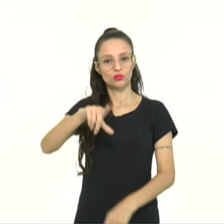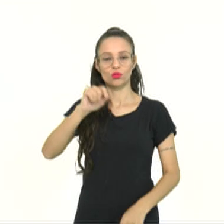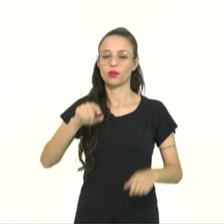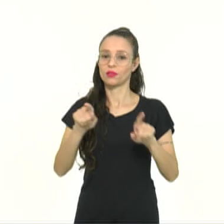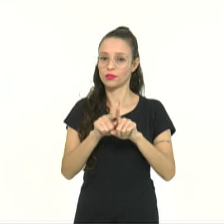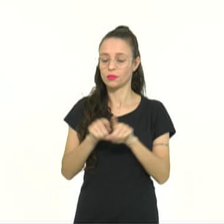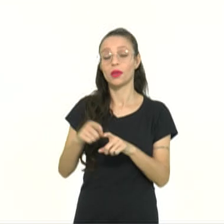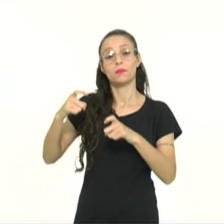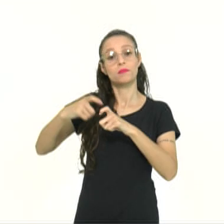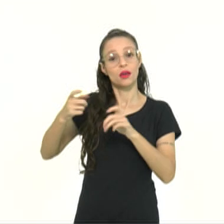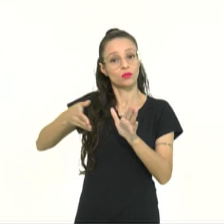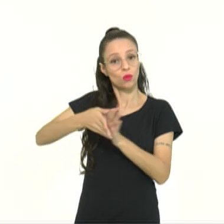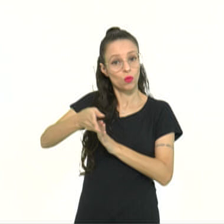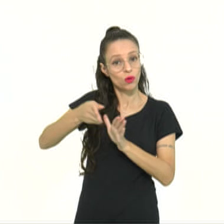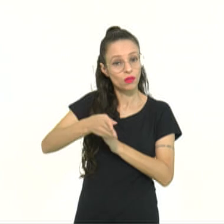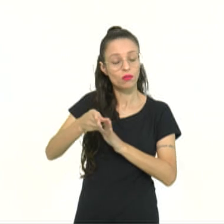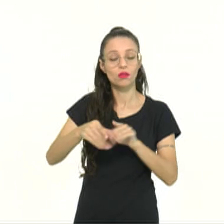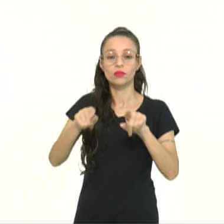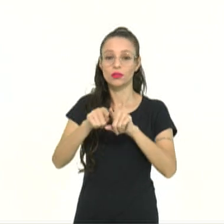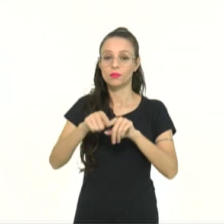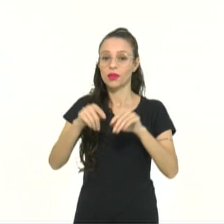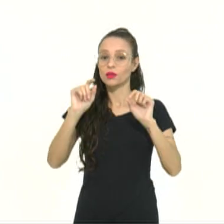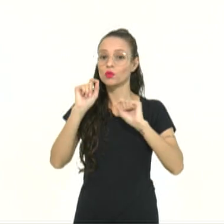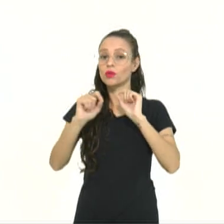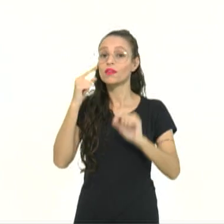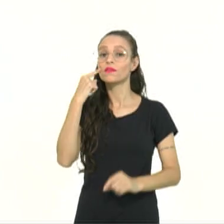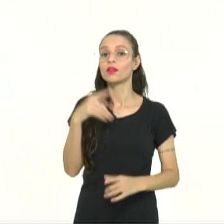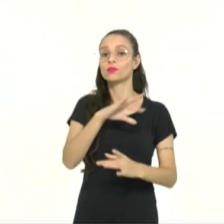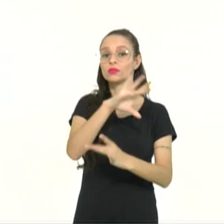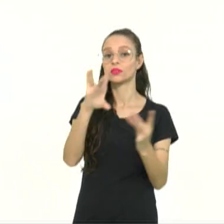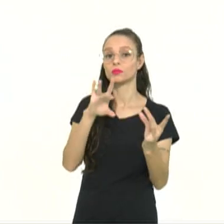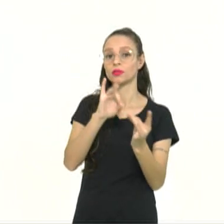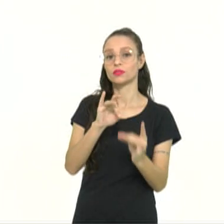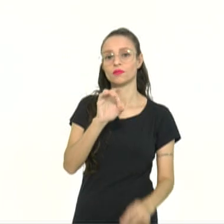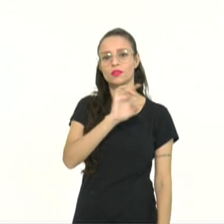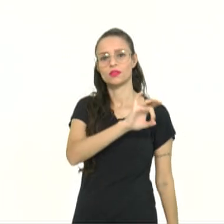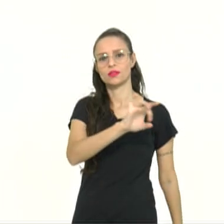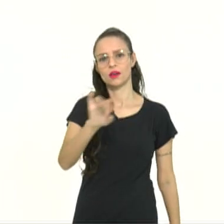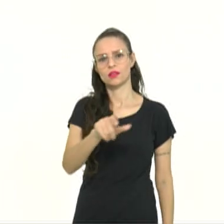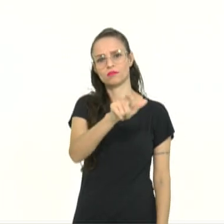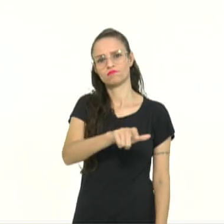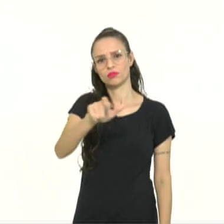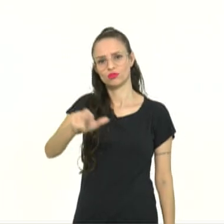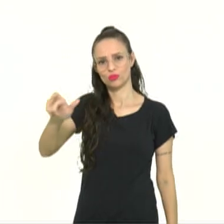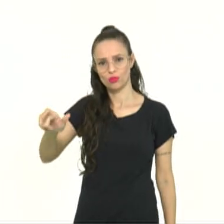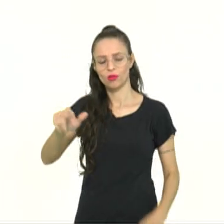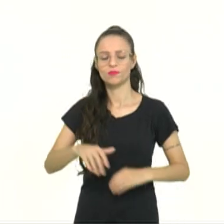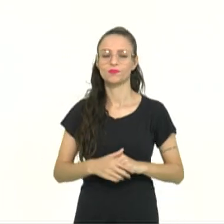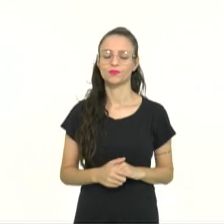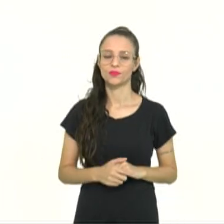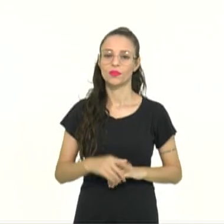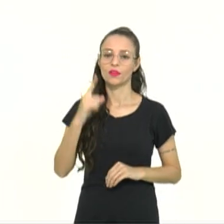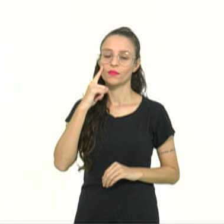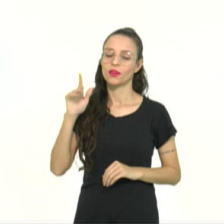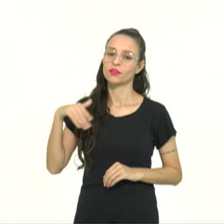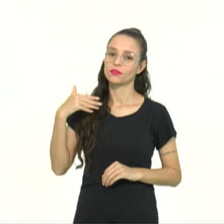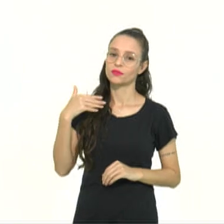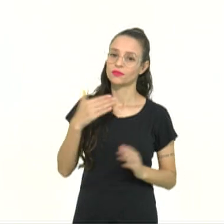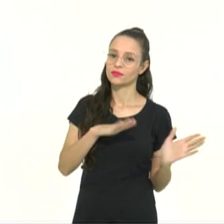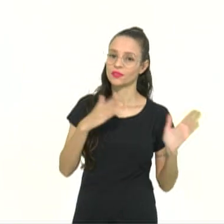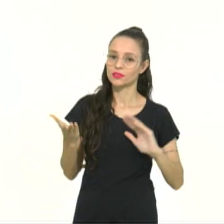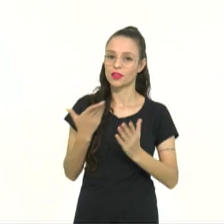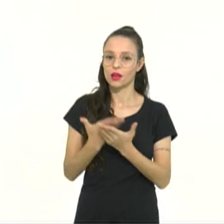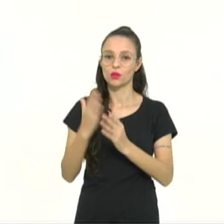ser orientado pelo médico, atendendo à especificidade de cada organismo. O que vimos nessa aula em si,